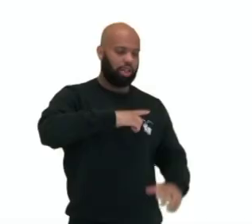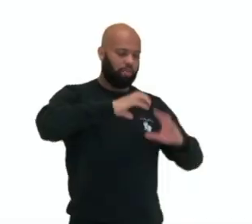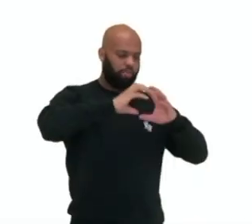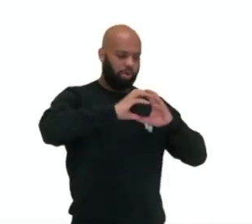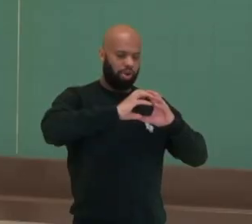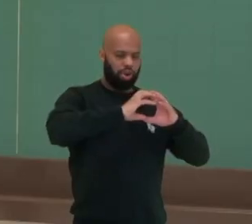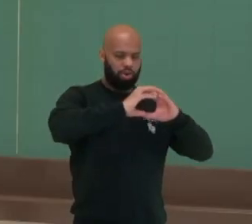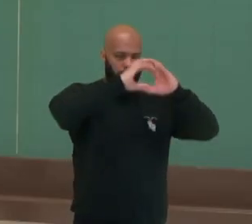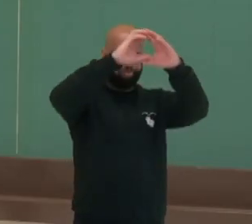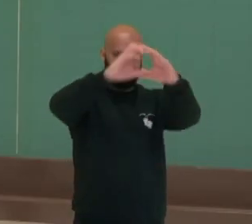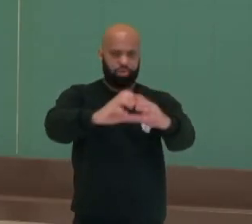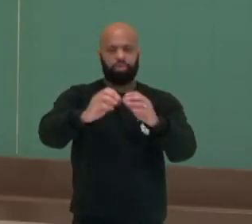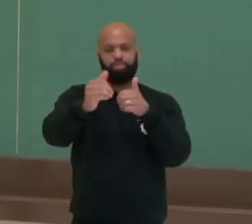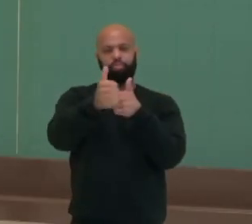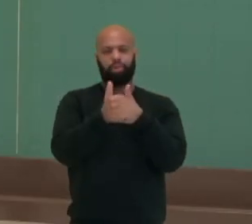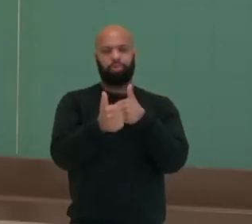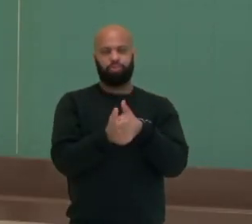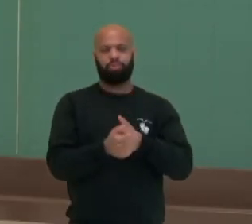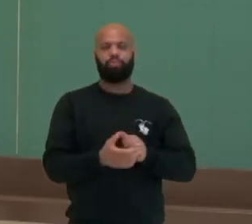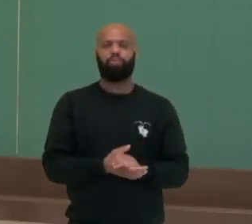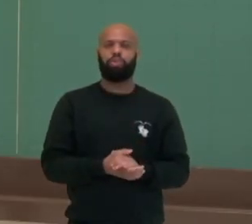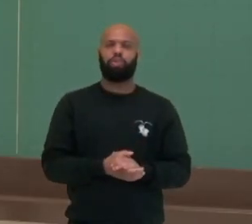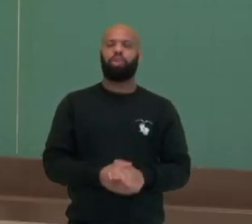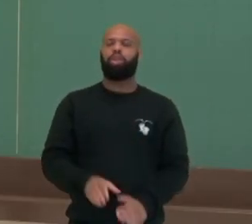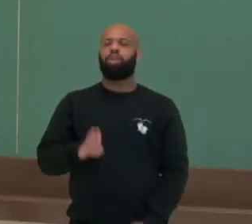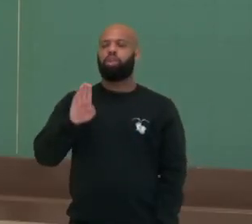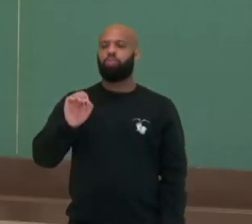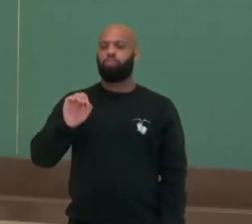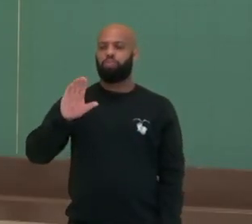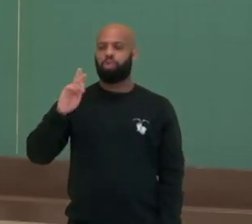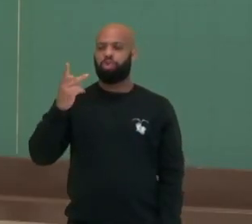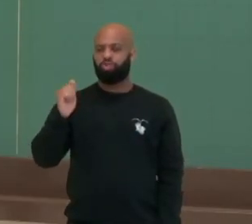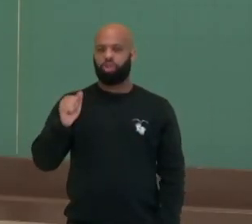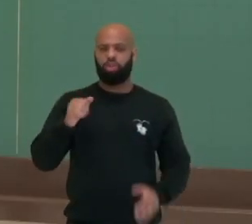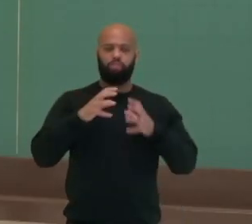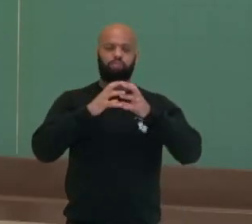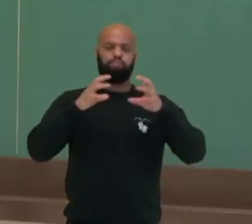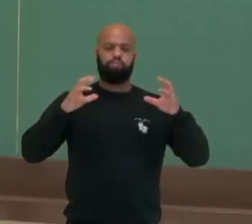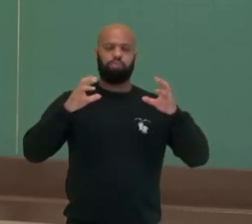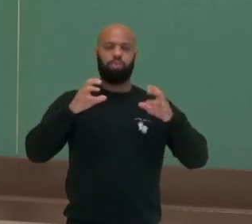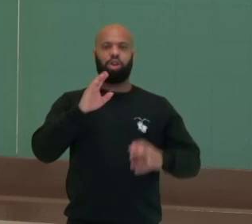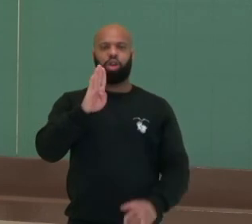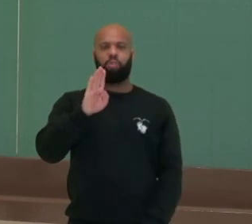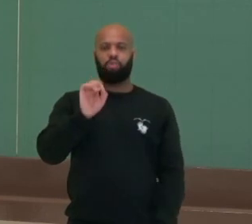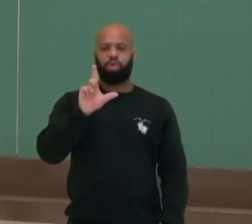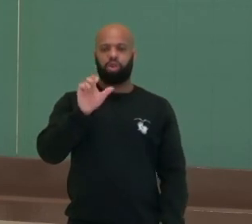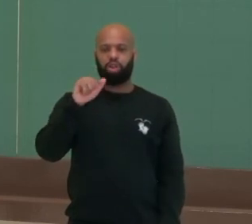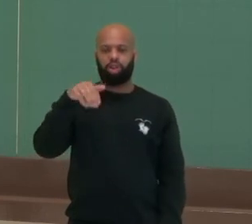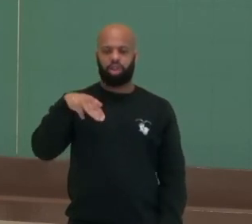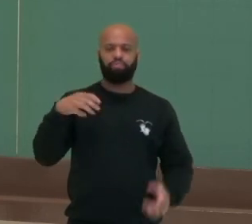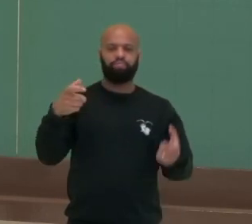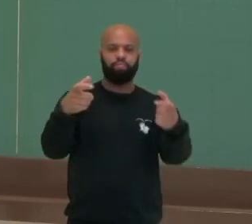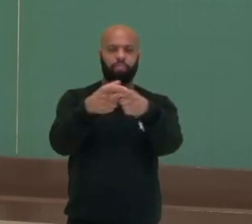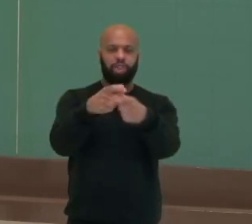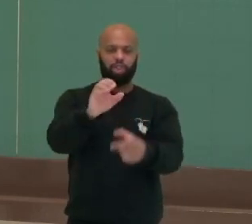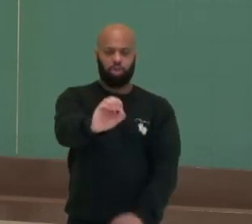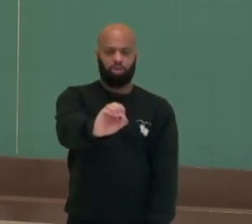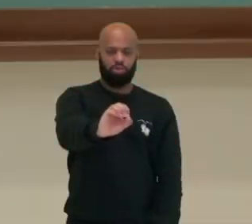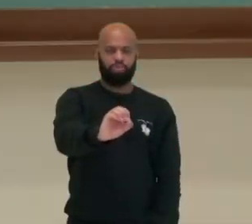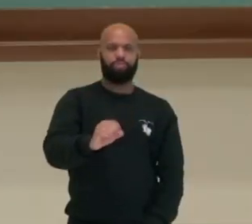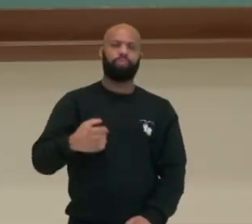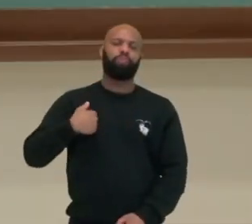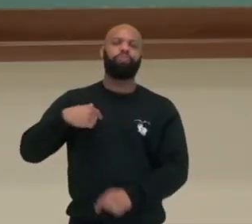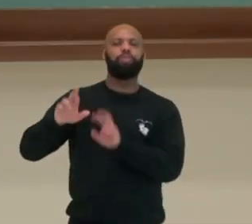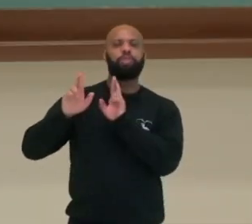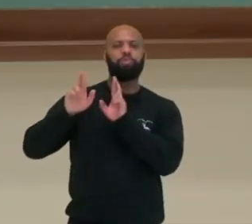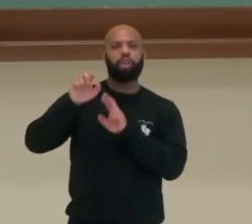do balim. As bochas são as bolas maiores, o balim, aquela bolinha menor. Muito bem, pessoal. Espero